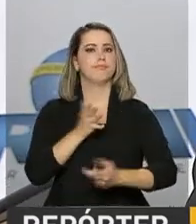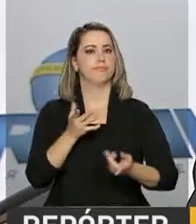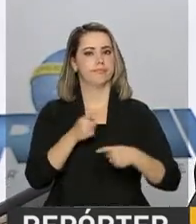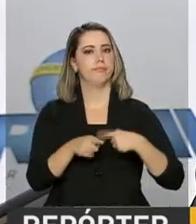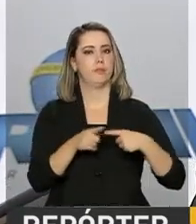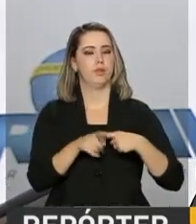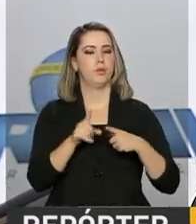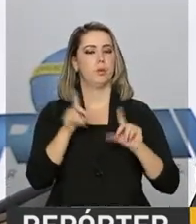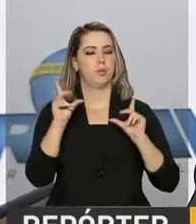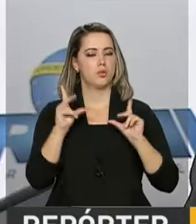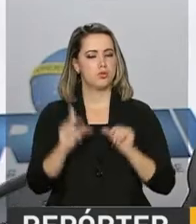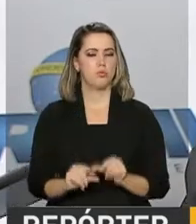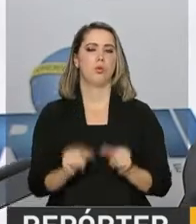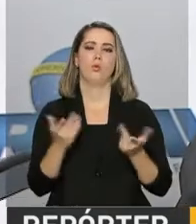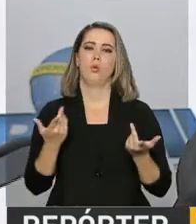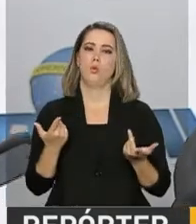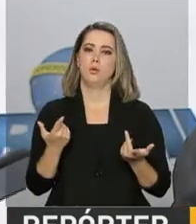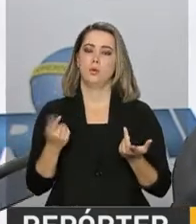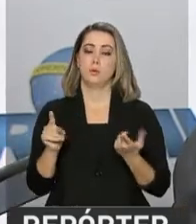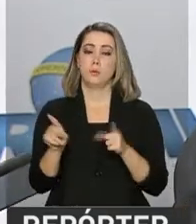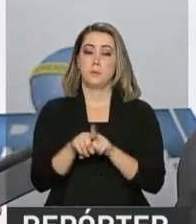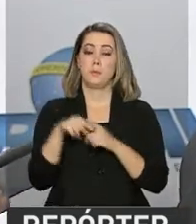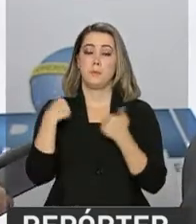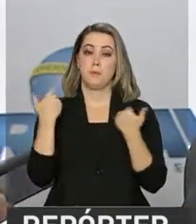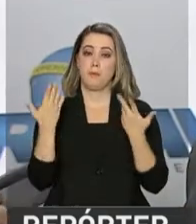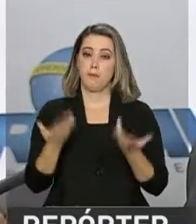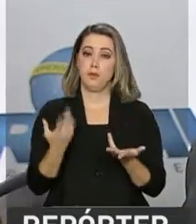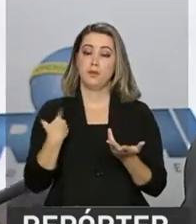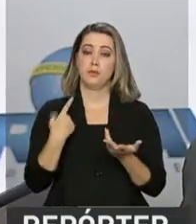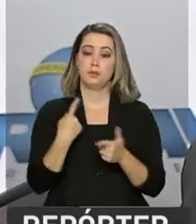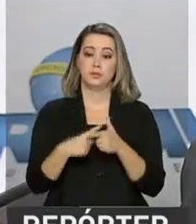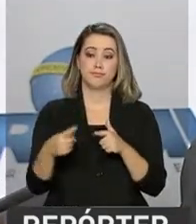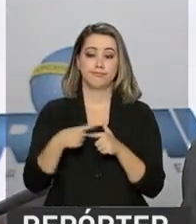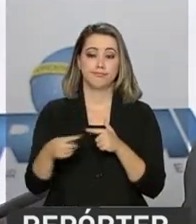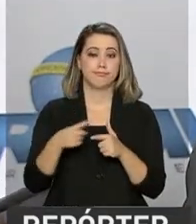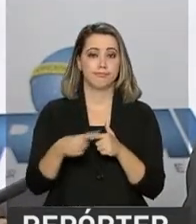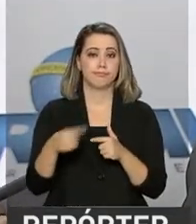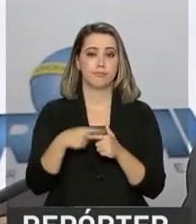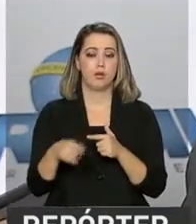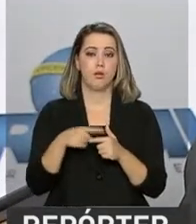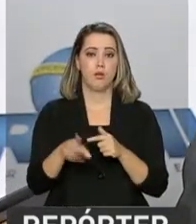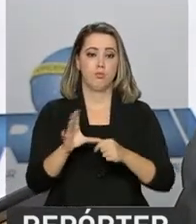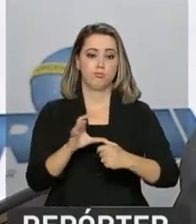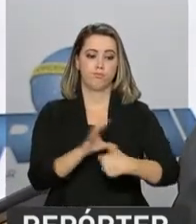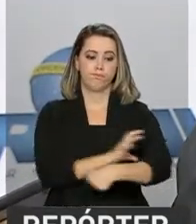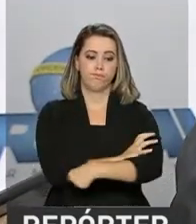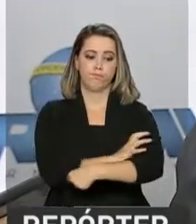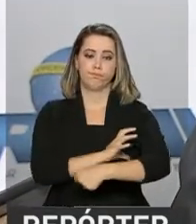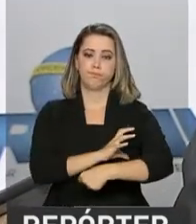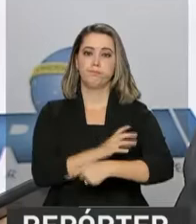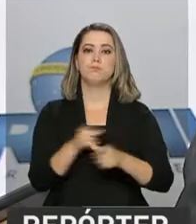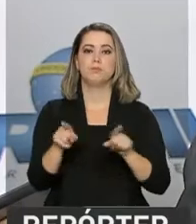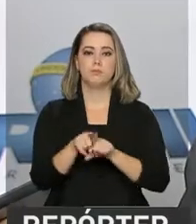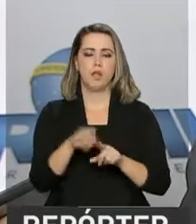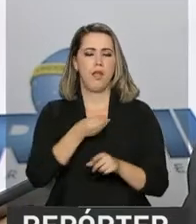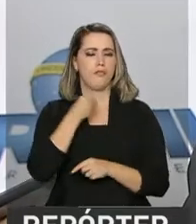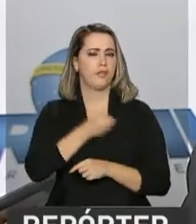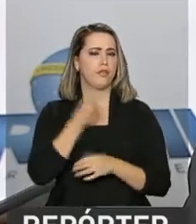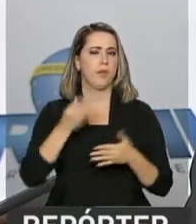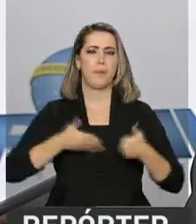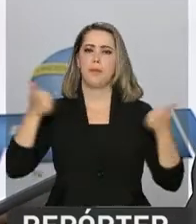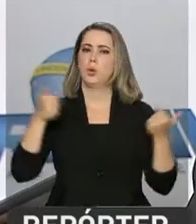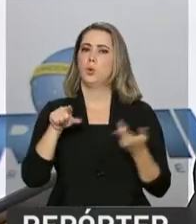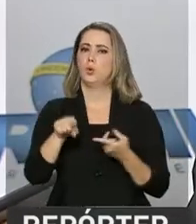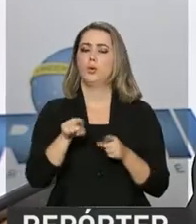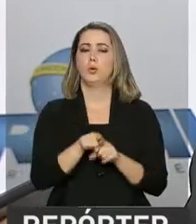doenças cardiovasculares que decorre da vida mais saudável das pessoas no